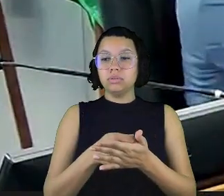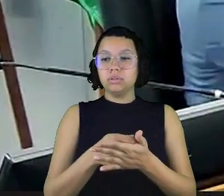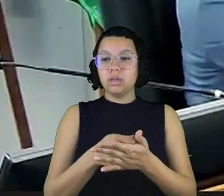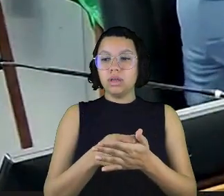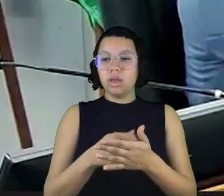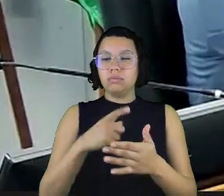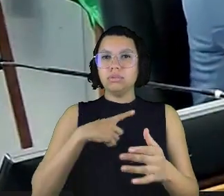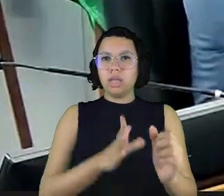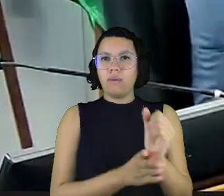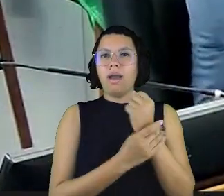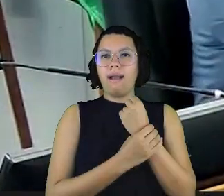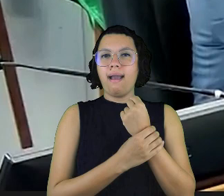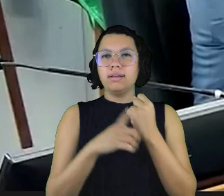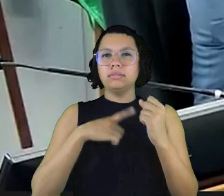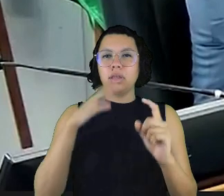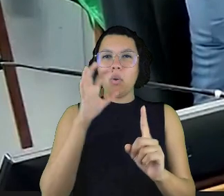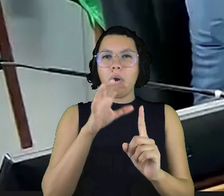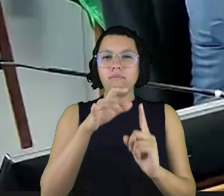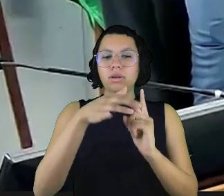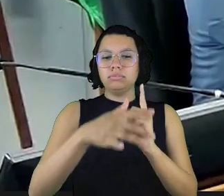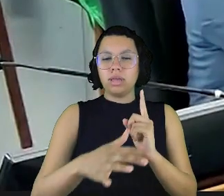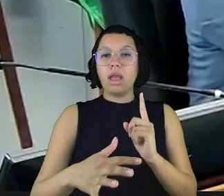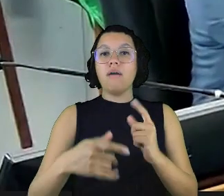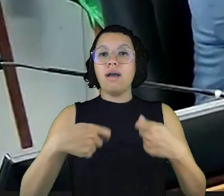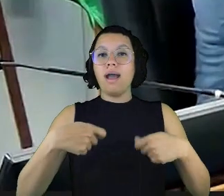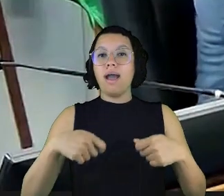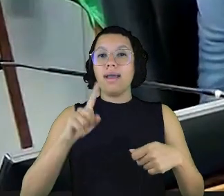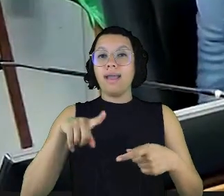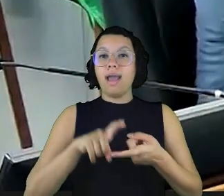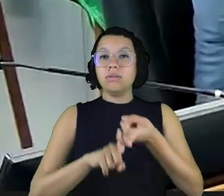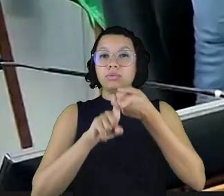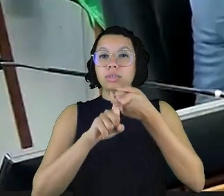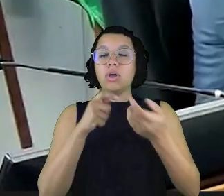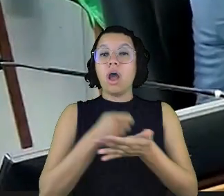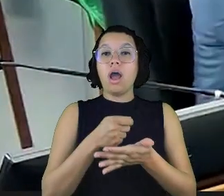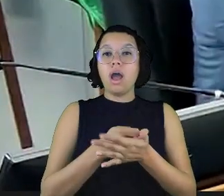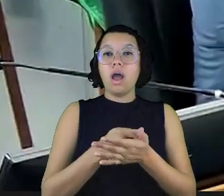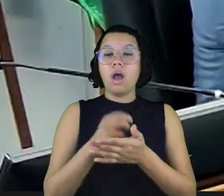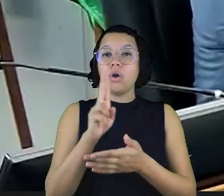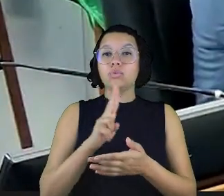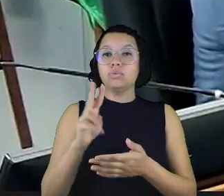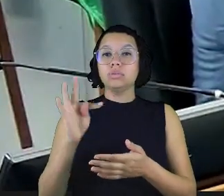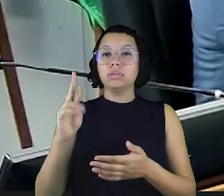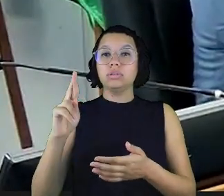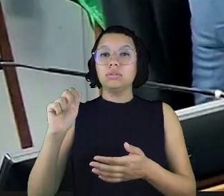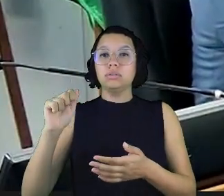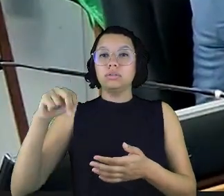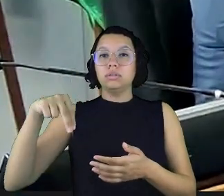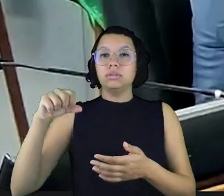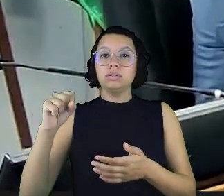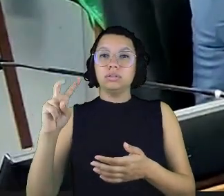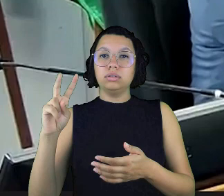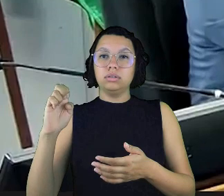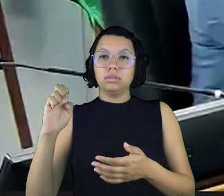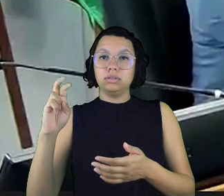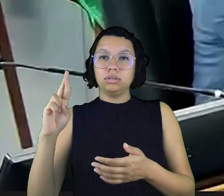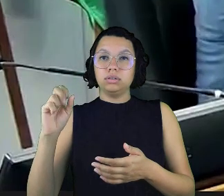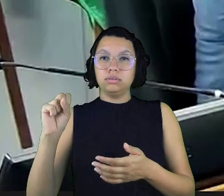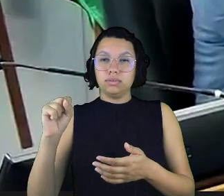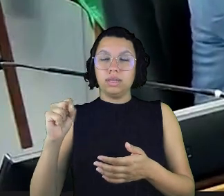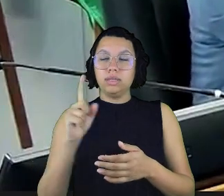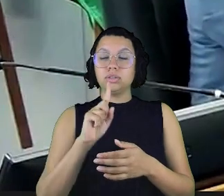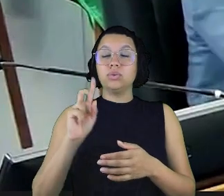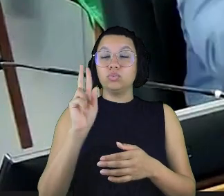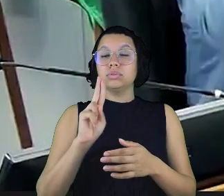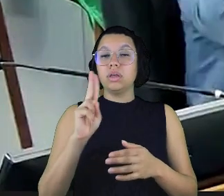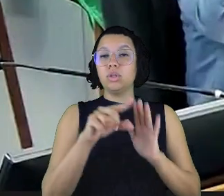derivado necessário, que é a suspensão da exigibilidade por via transversa, através do artigo 206 do CTN, que o